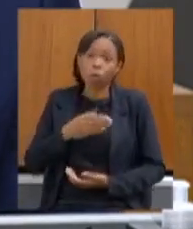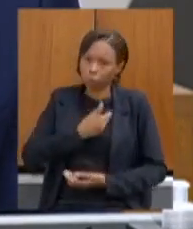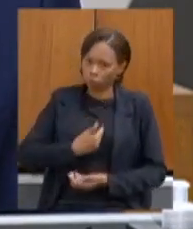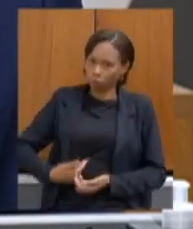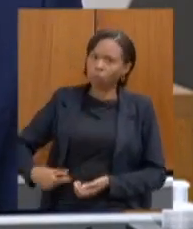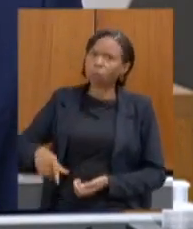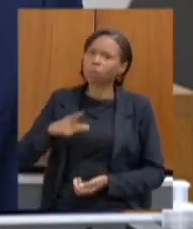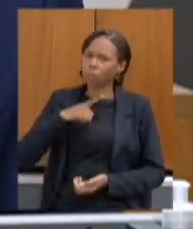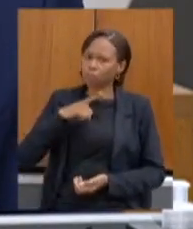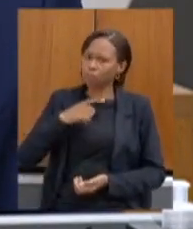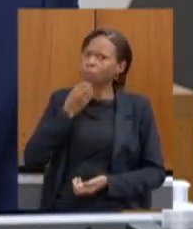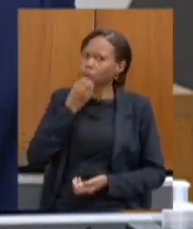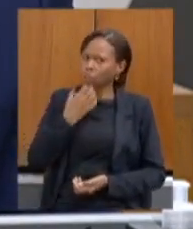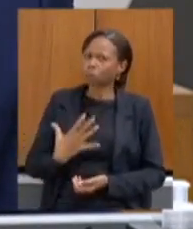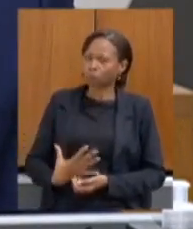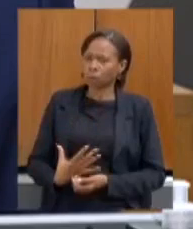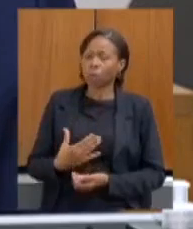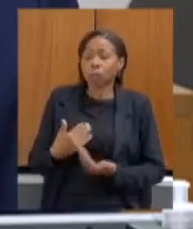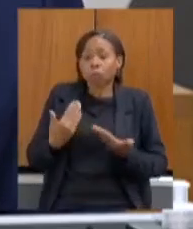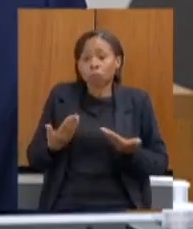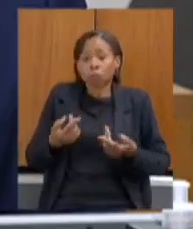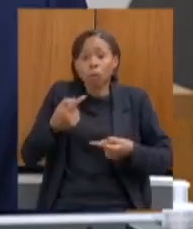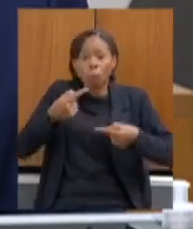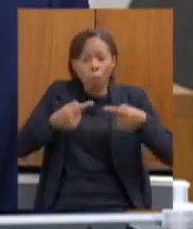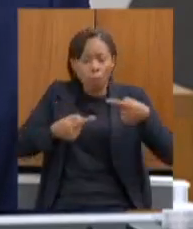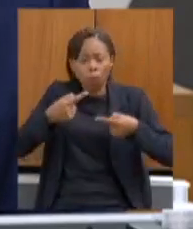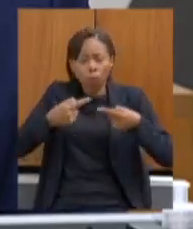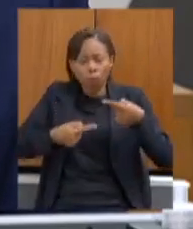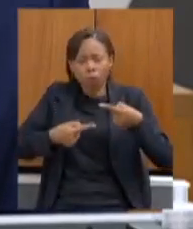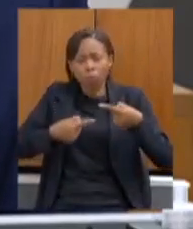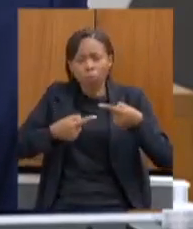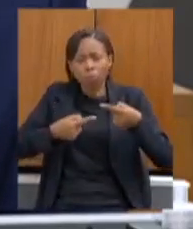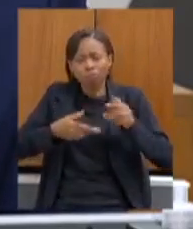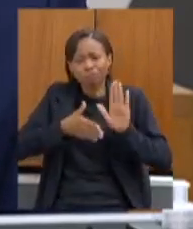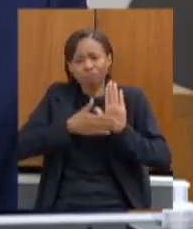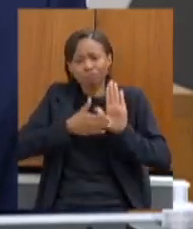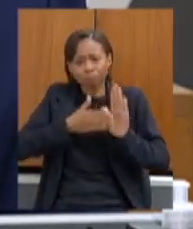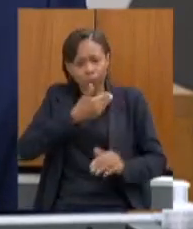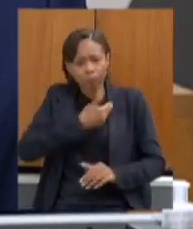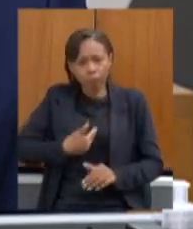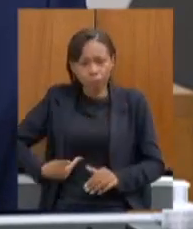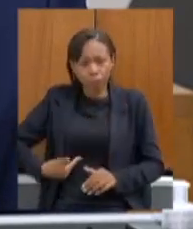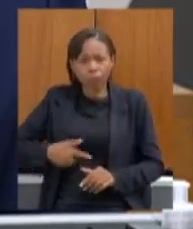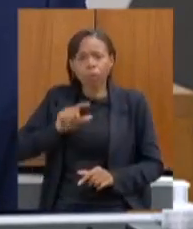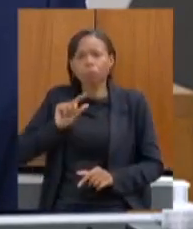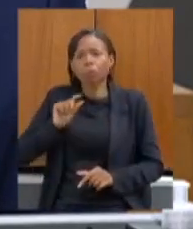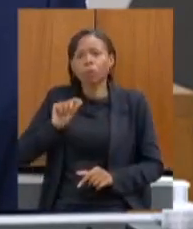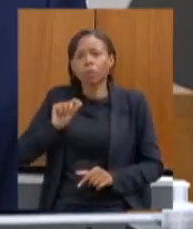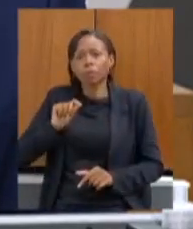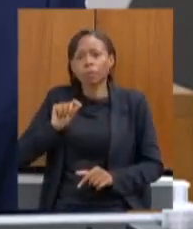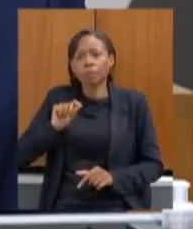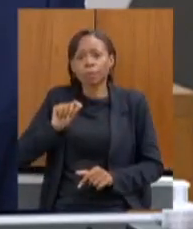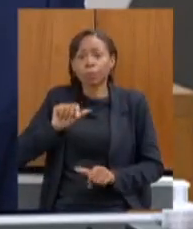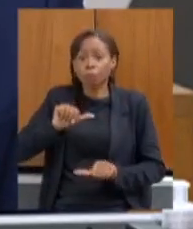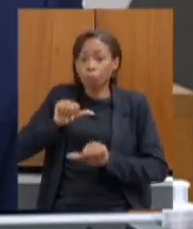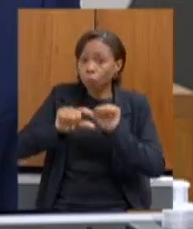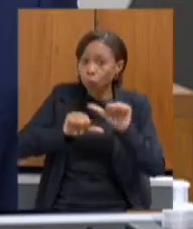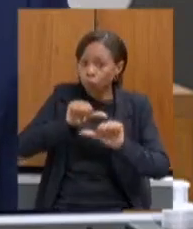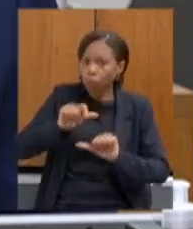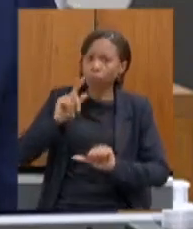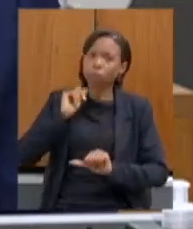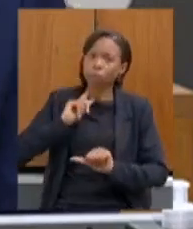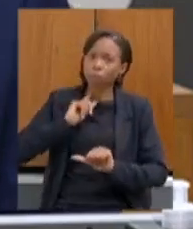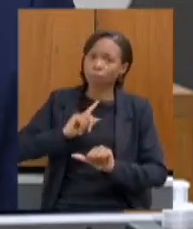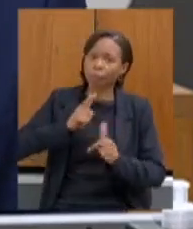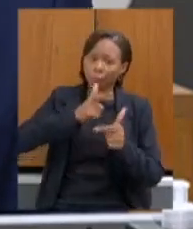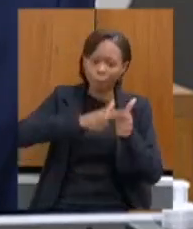pese o fato de que a proposta política desse governo, como o senhor bem colocou, é de retirar Minas Gerais a grave situação fiscal em que ela se